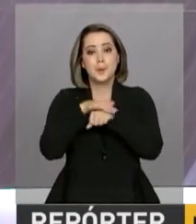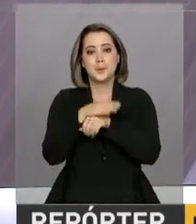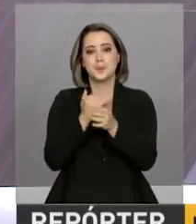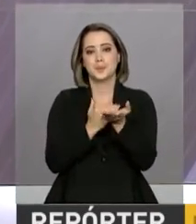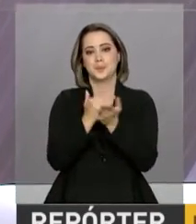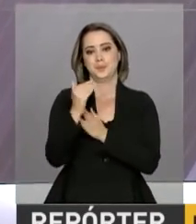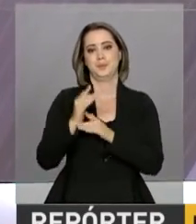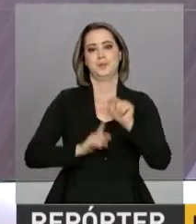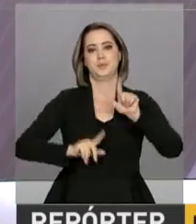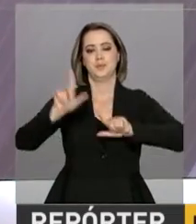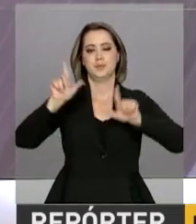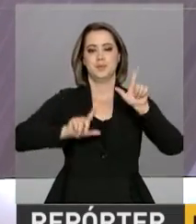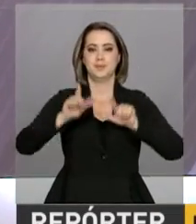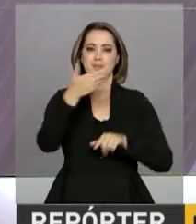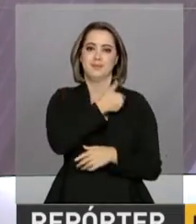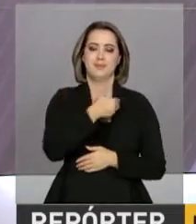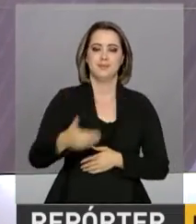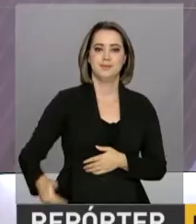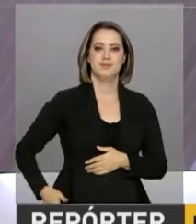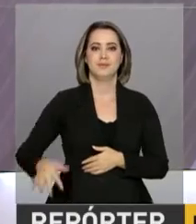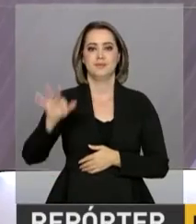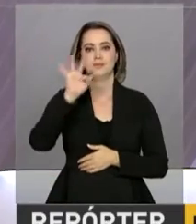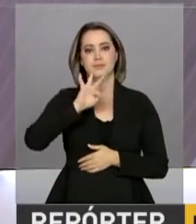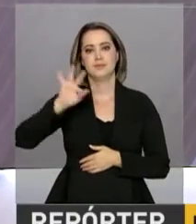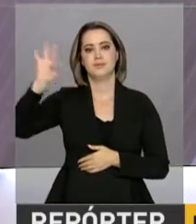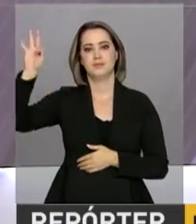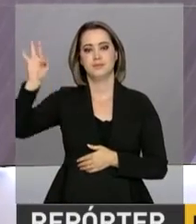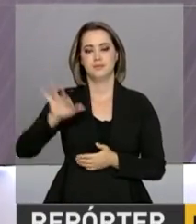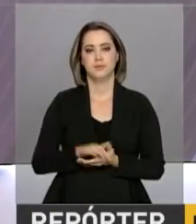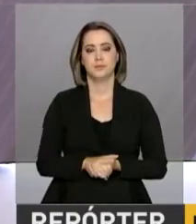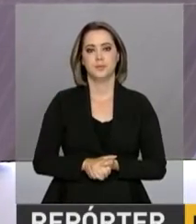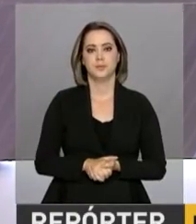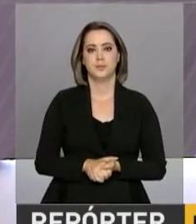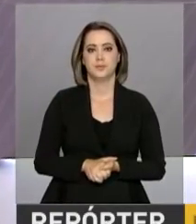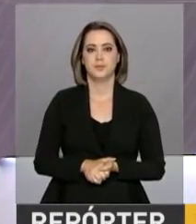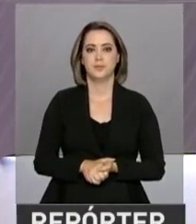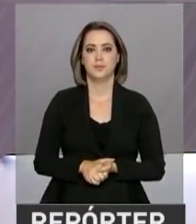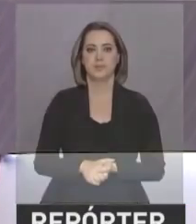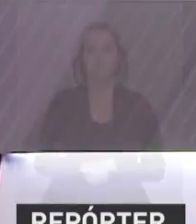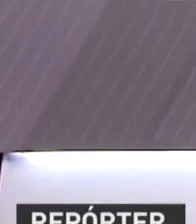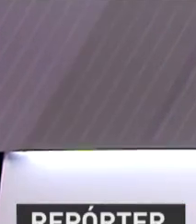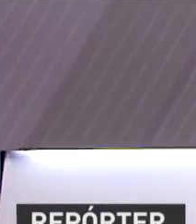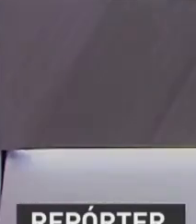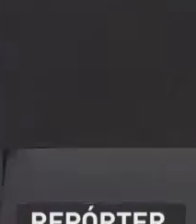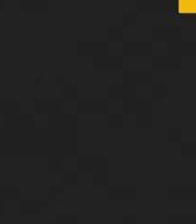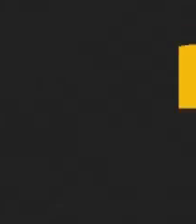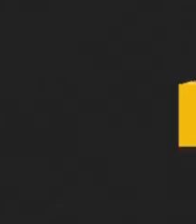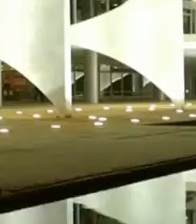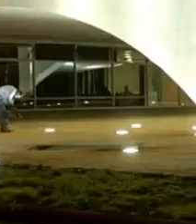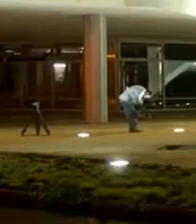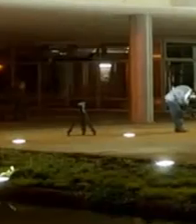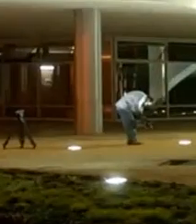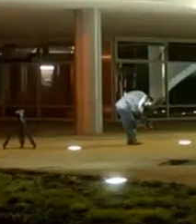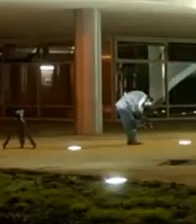para você e continue com a gente aqui na NBR, a TV do Governo Federal.